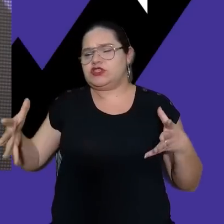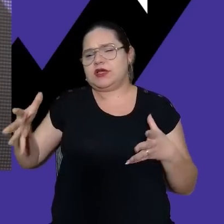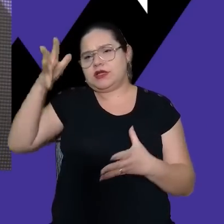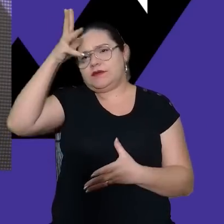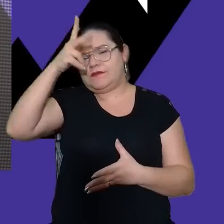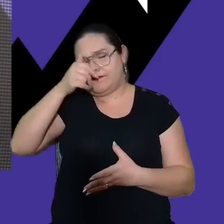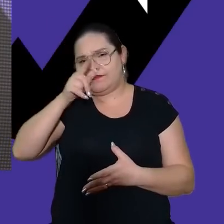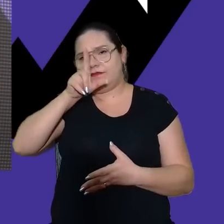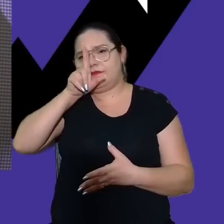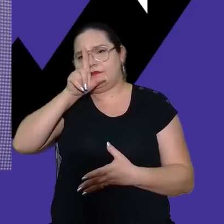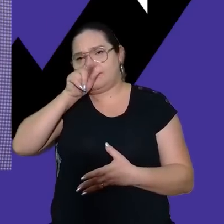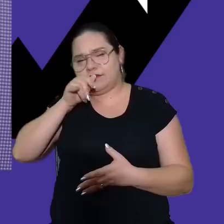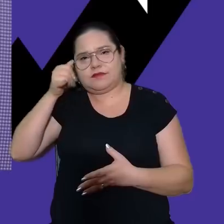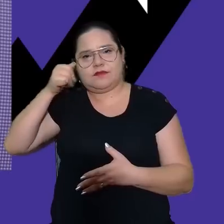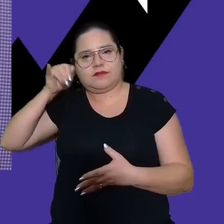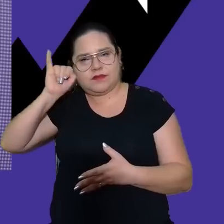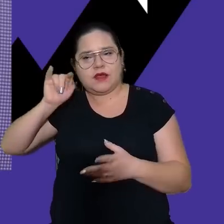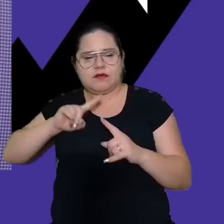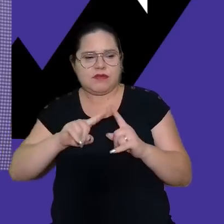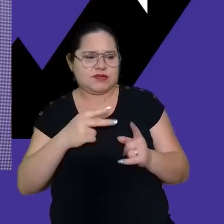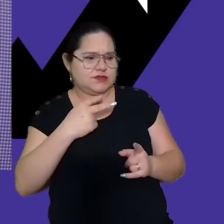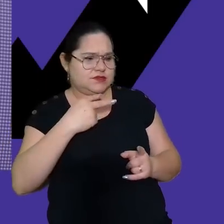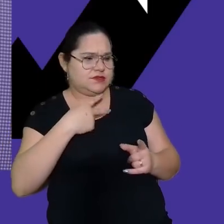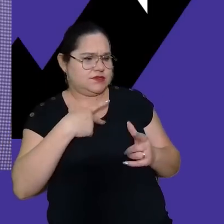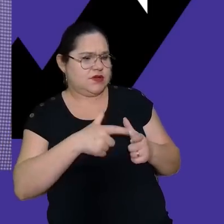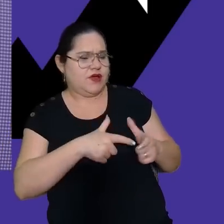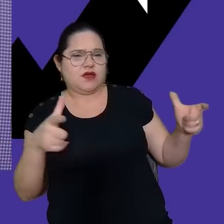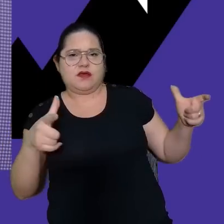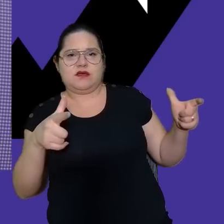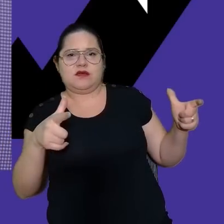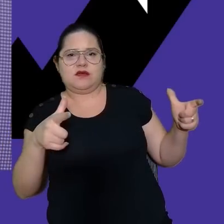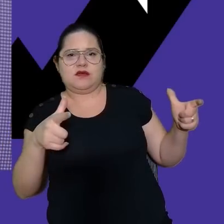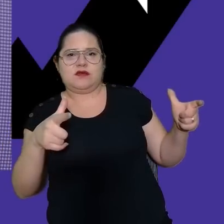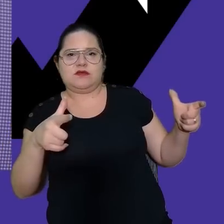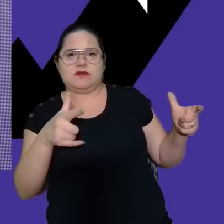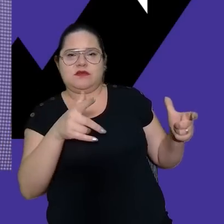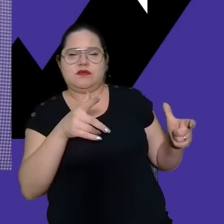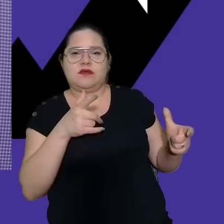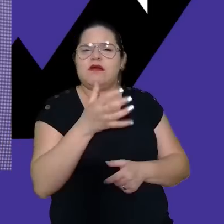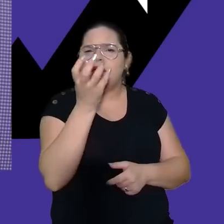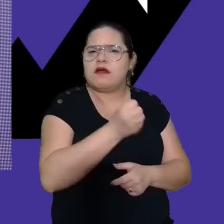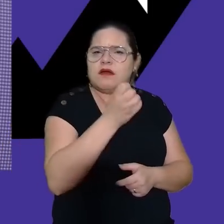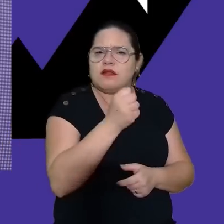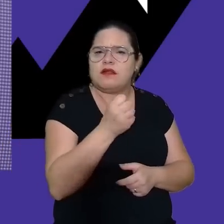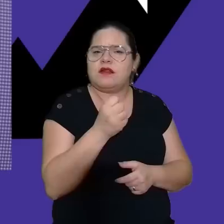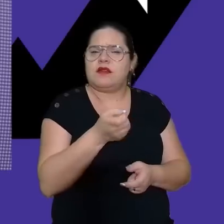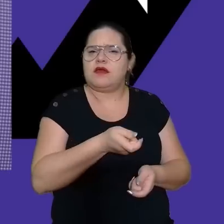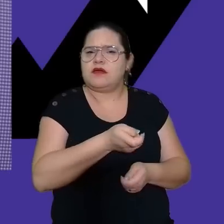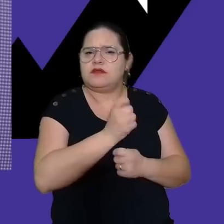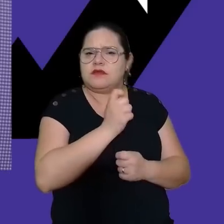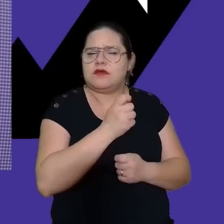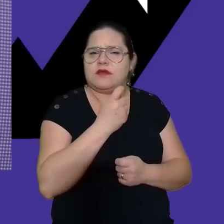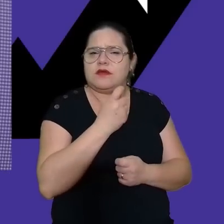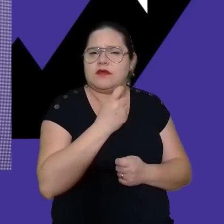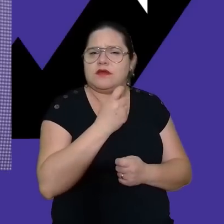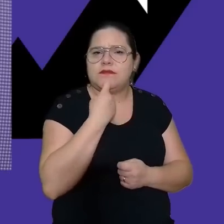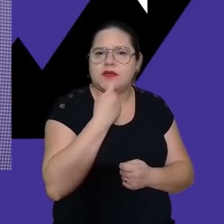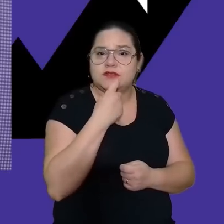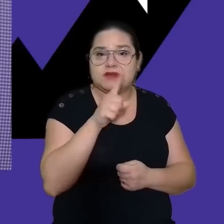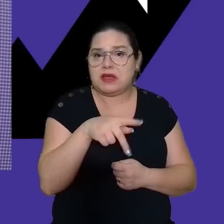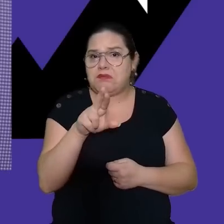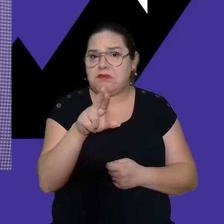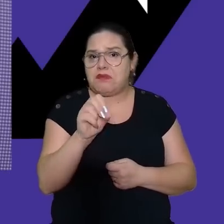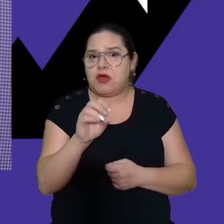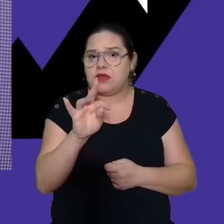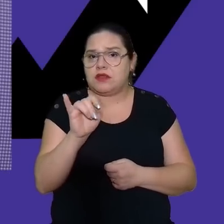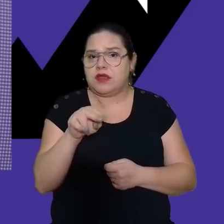ser também em algum momento em leite e peixe, por exemplo, que são de altíssima demanda de proteína, né? A proteína é o produto